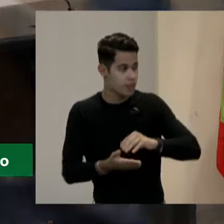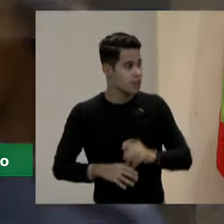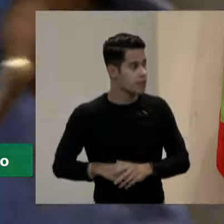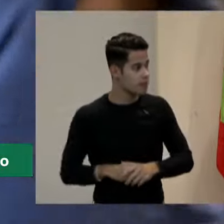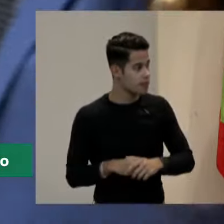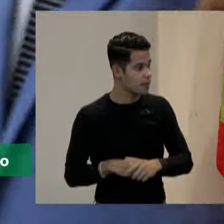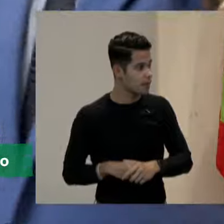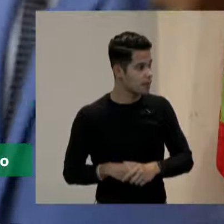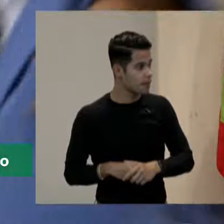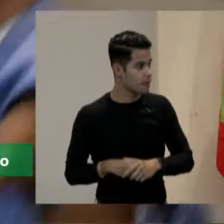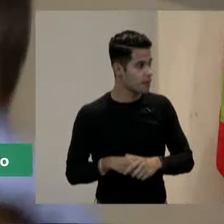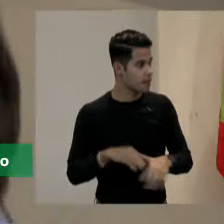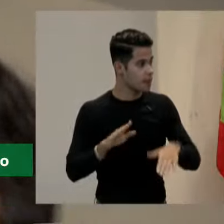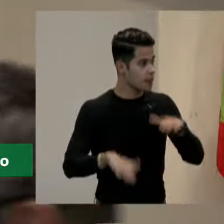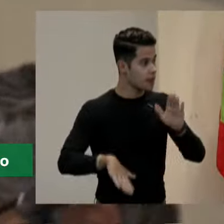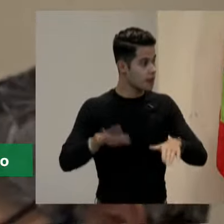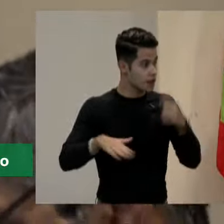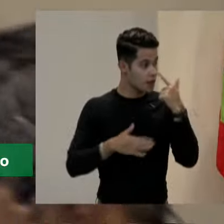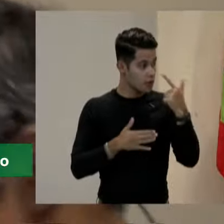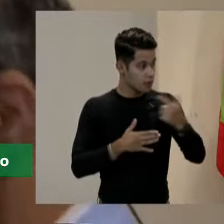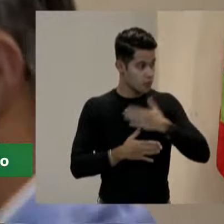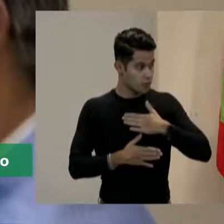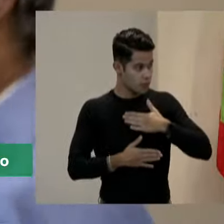eu via muitas vezes meus irmãos lá sentados,